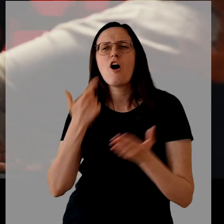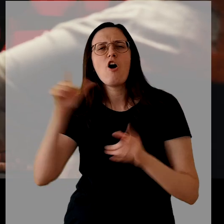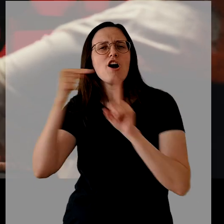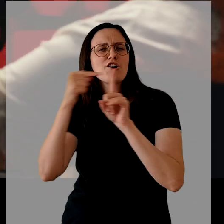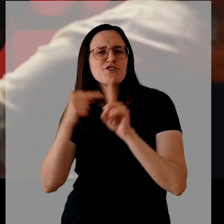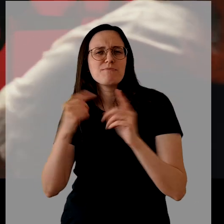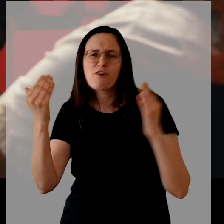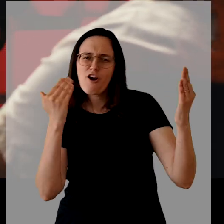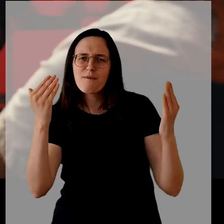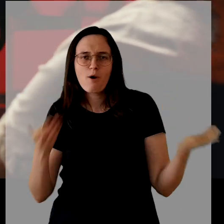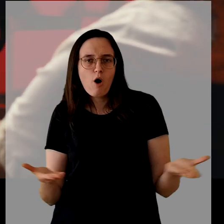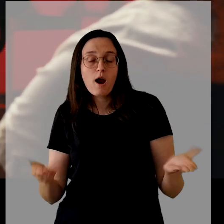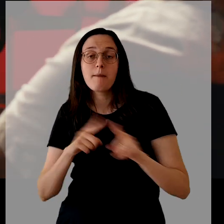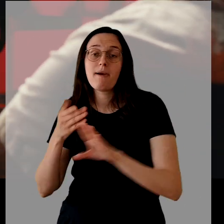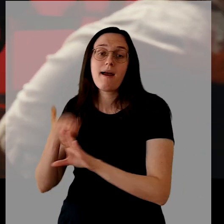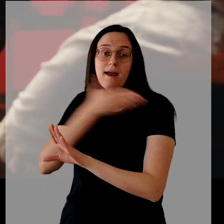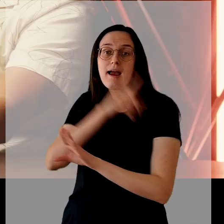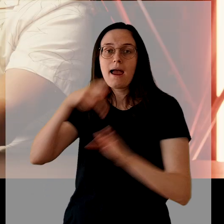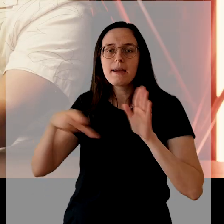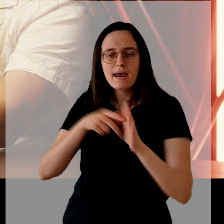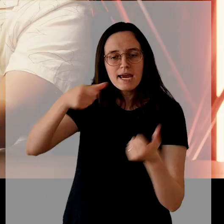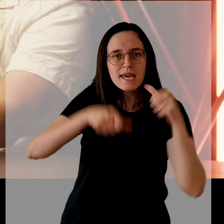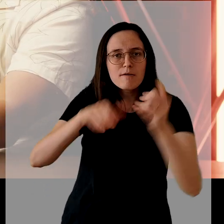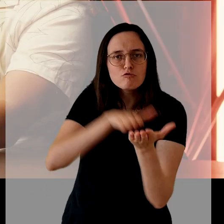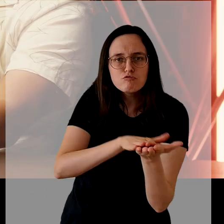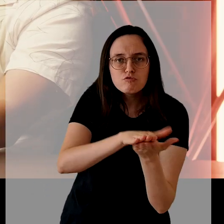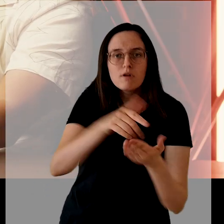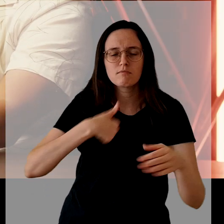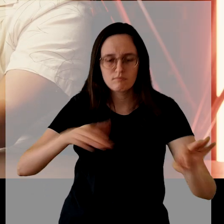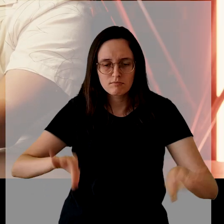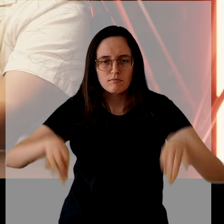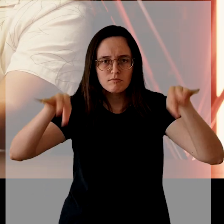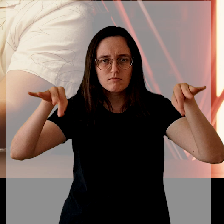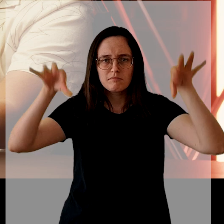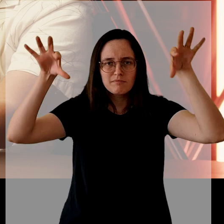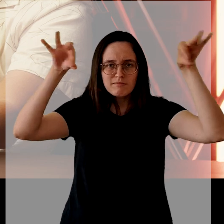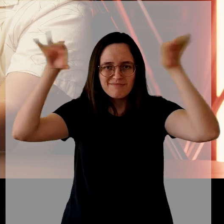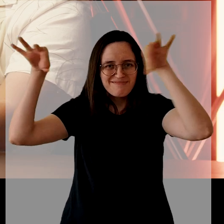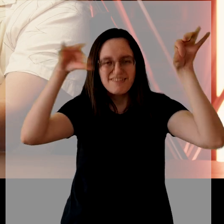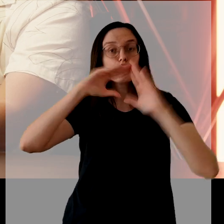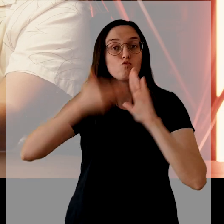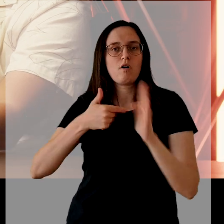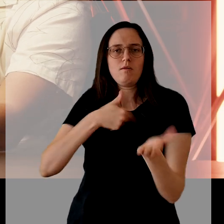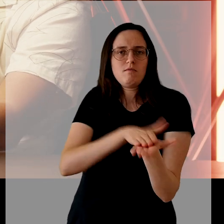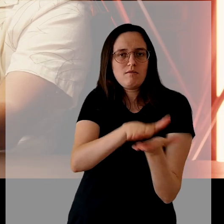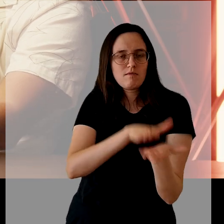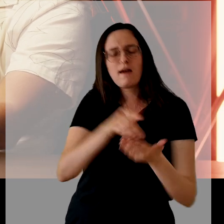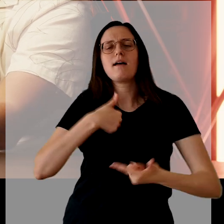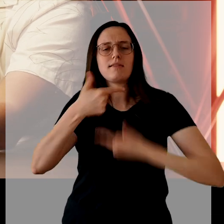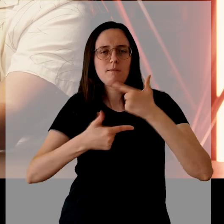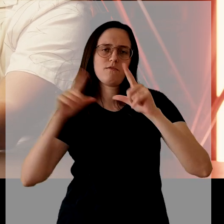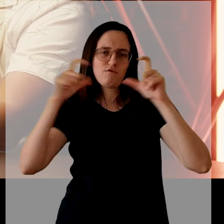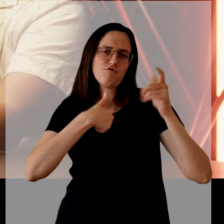arts dos dias de hoje, só que eu fazia no laboratório fotoquímico mesmo, né? Então, eu comecei a fazer isso, tinha esses trabalhos fotográficos